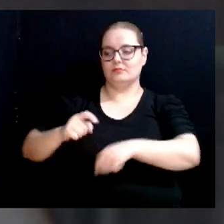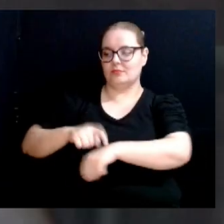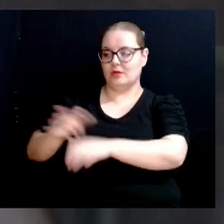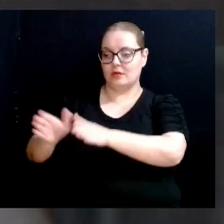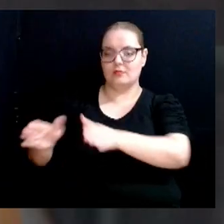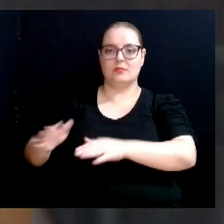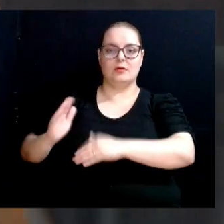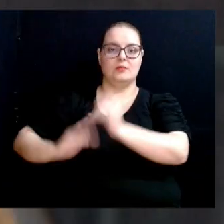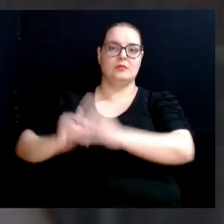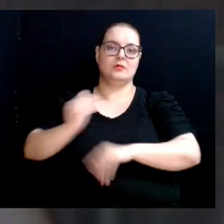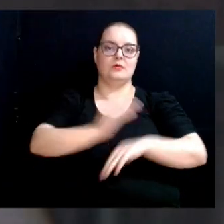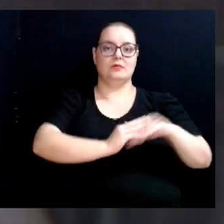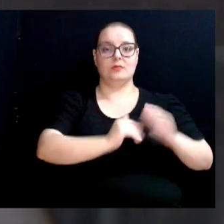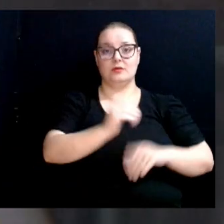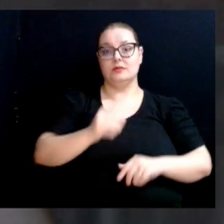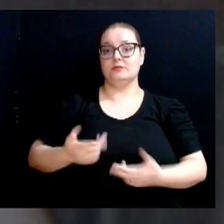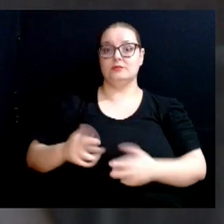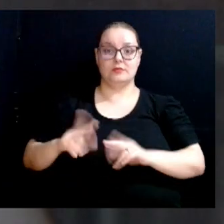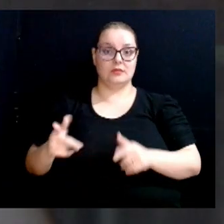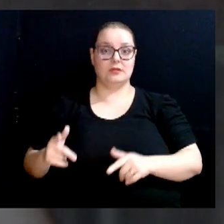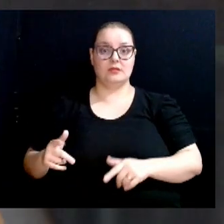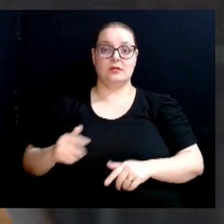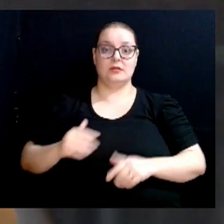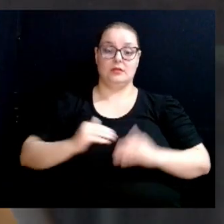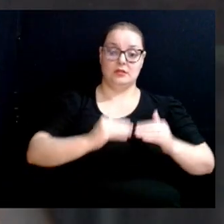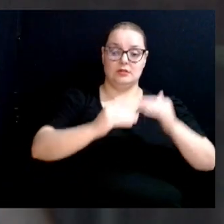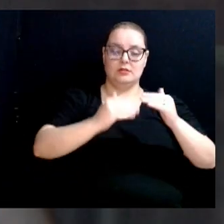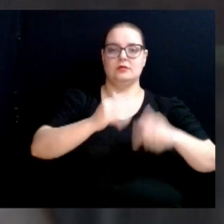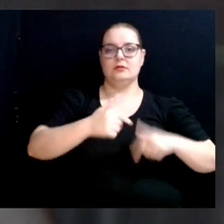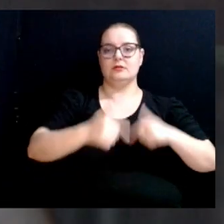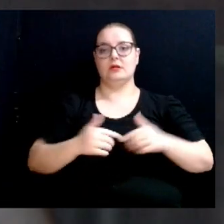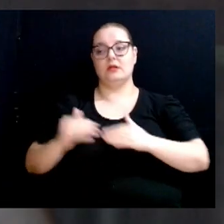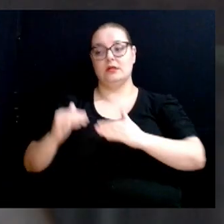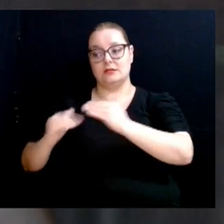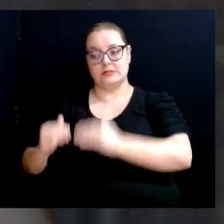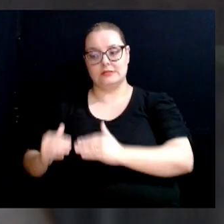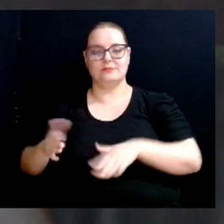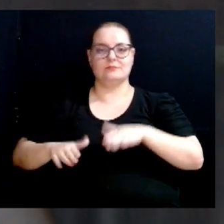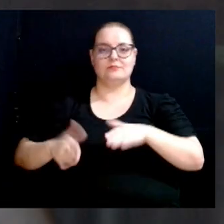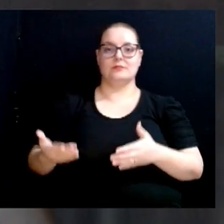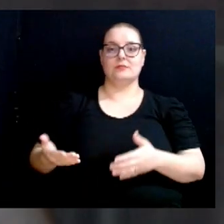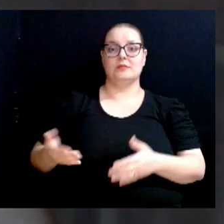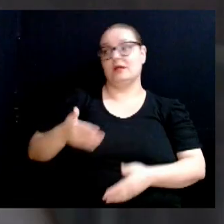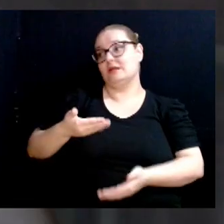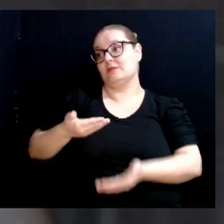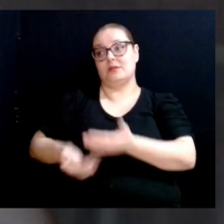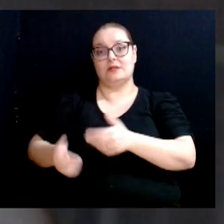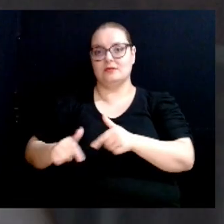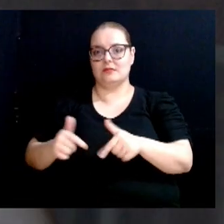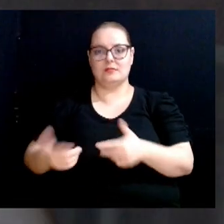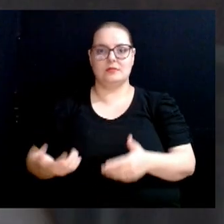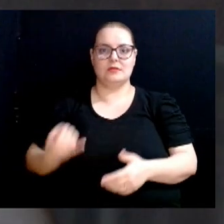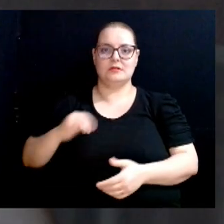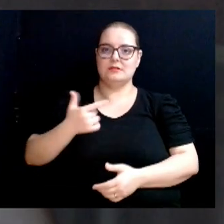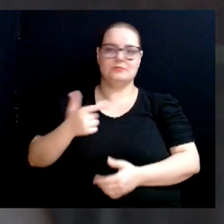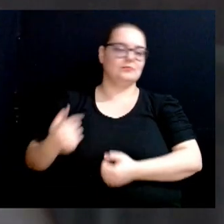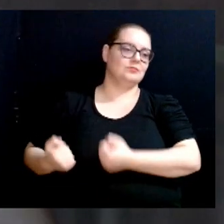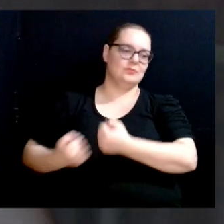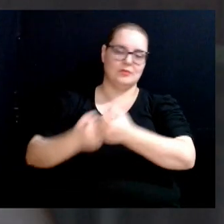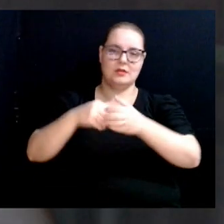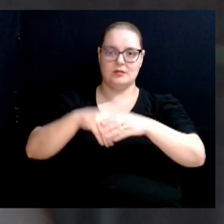está desempregado, às vezes está crescendo profissionalmente, às vezes está descendo. E assim, se a gente não tiver esse apoio dentro de